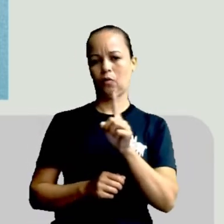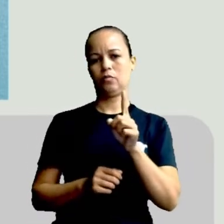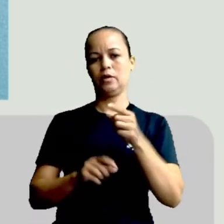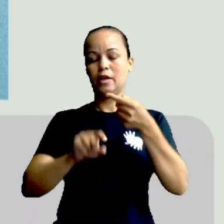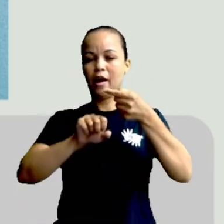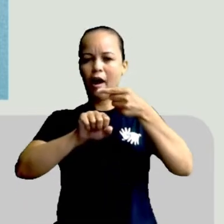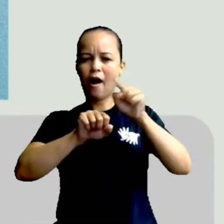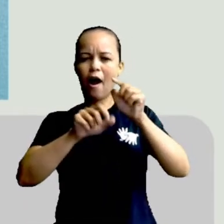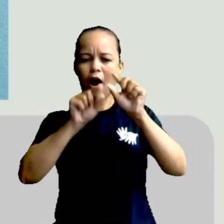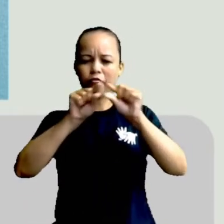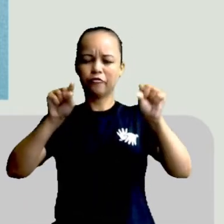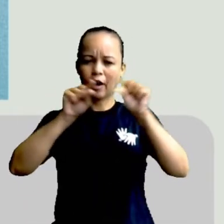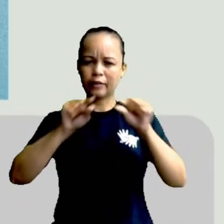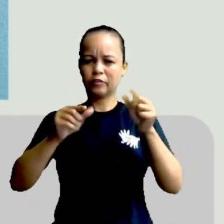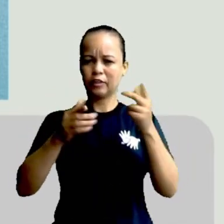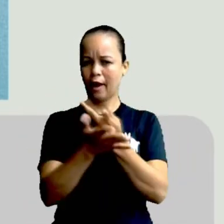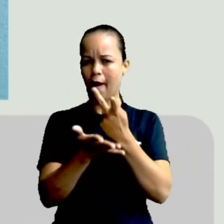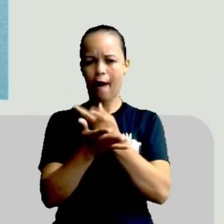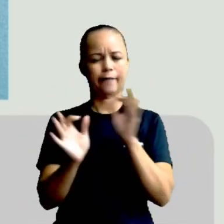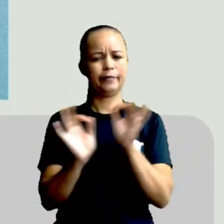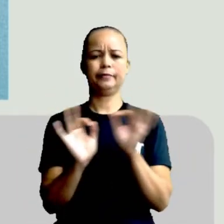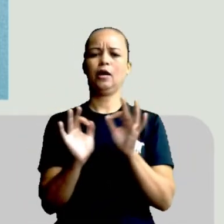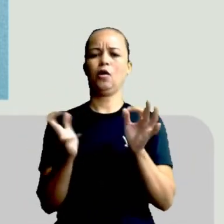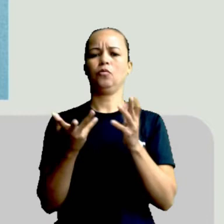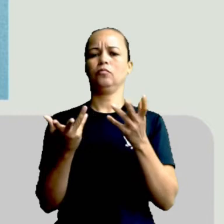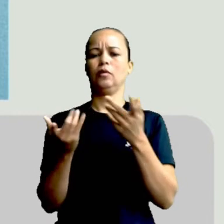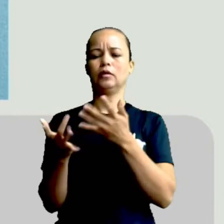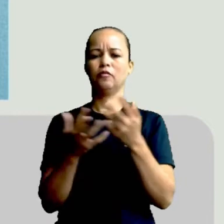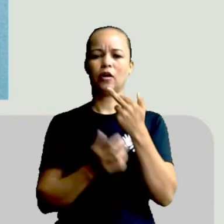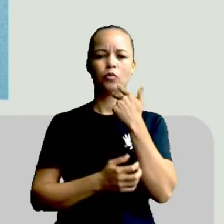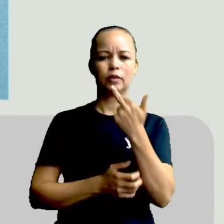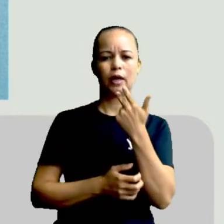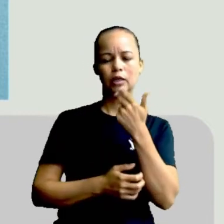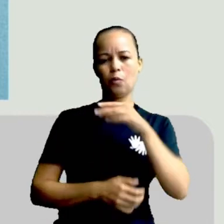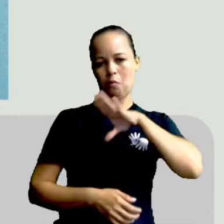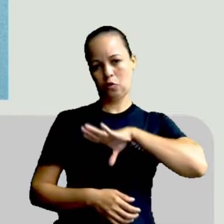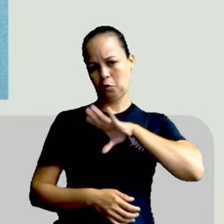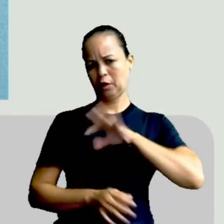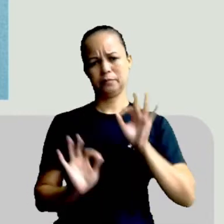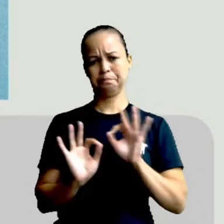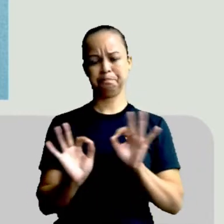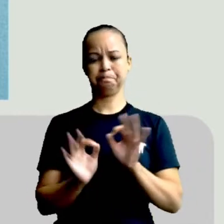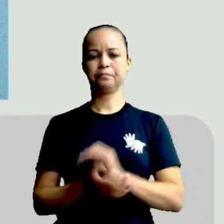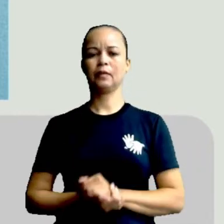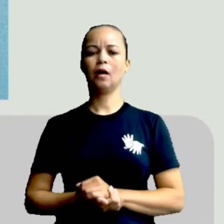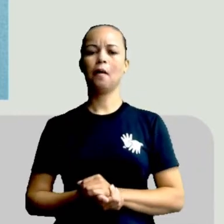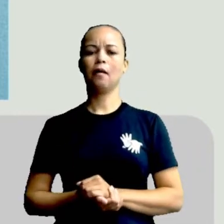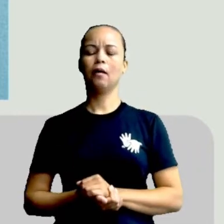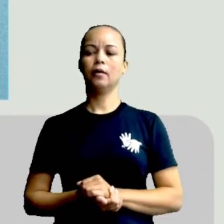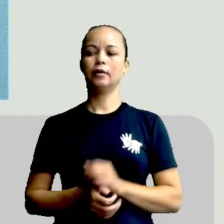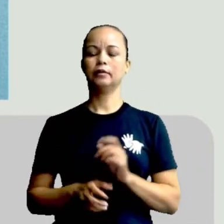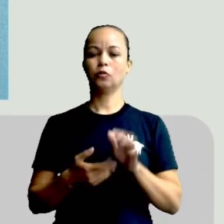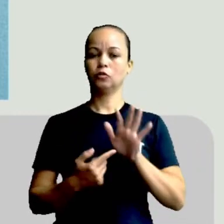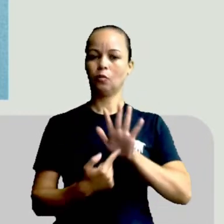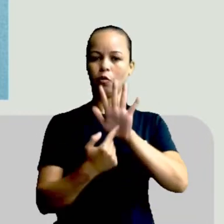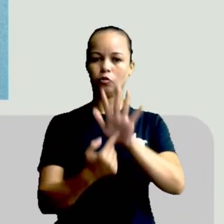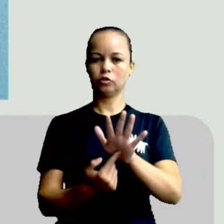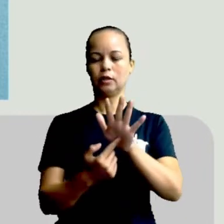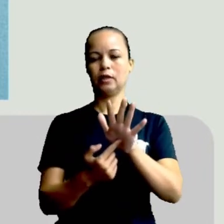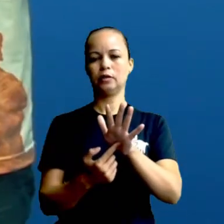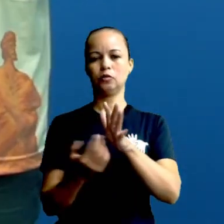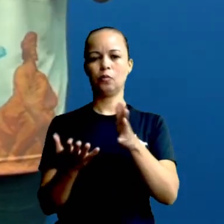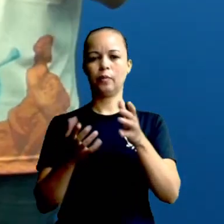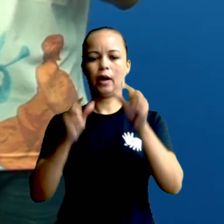errada né a frase não vai estar aí contra a norma culta da língua portuguesa então só trazendo